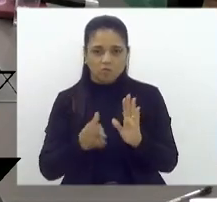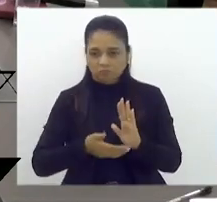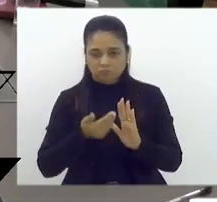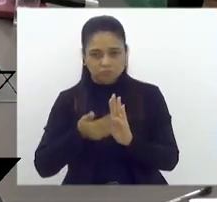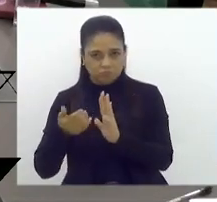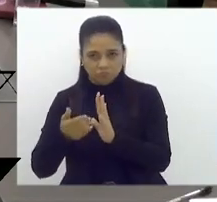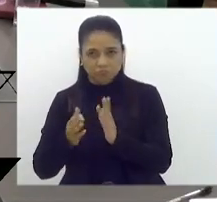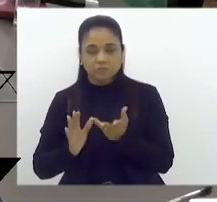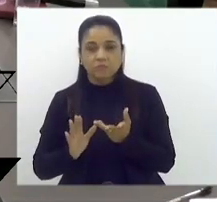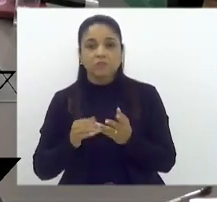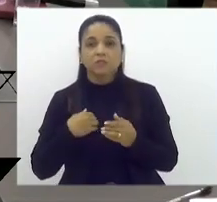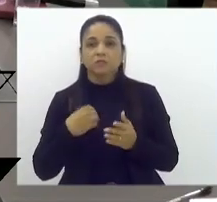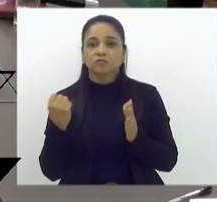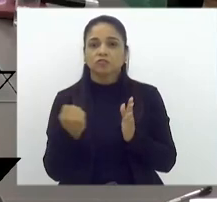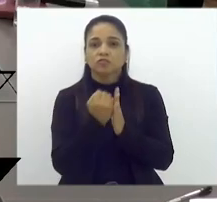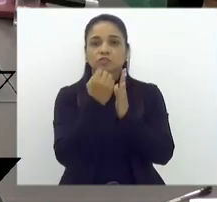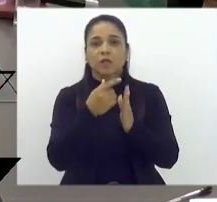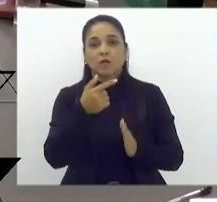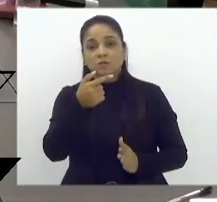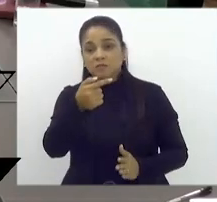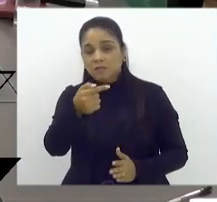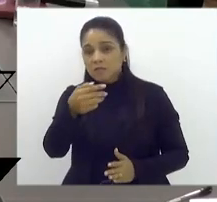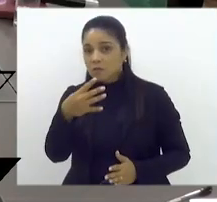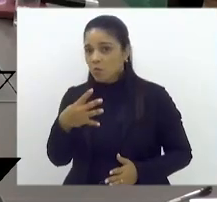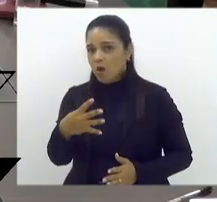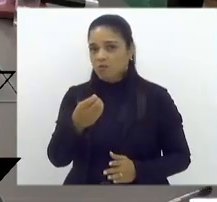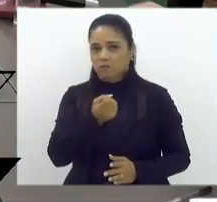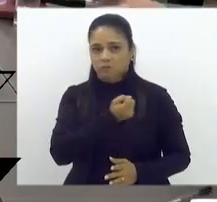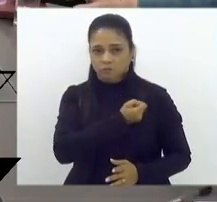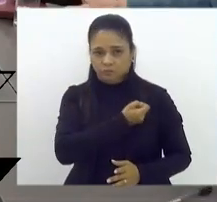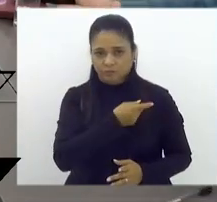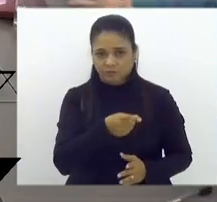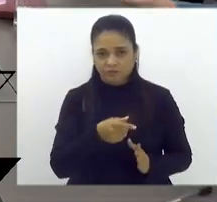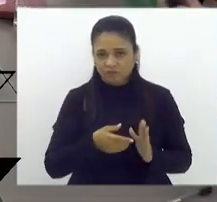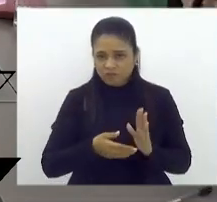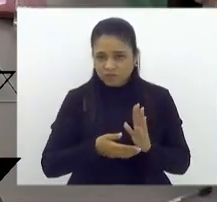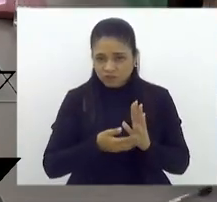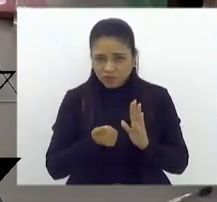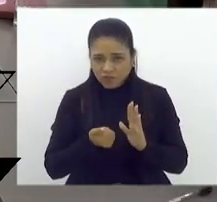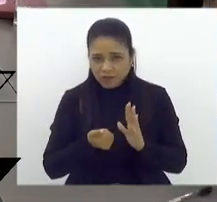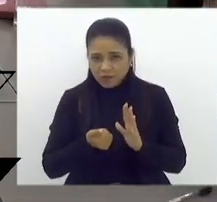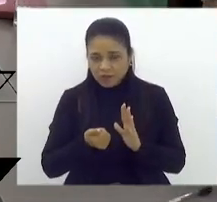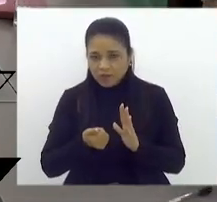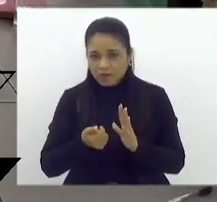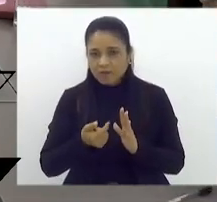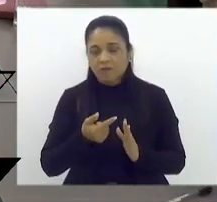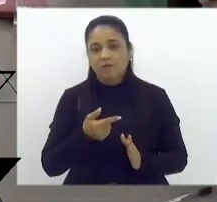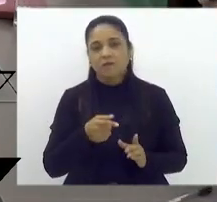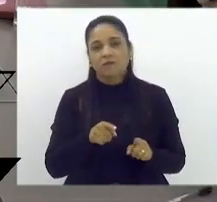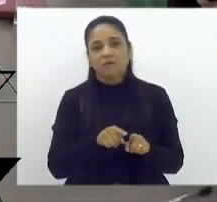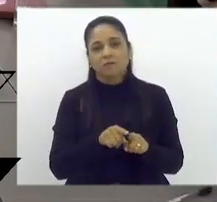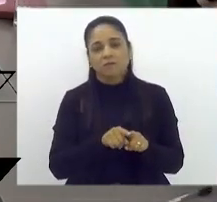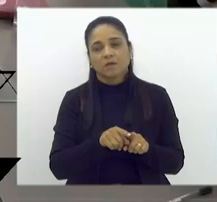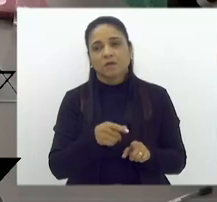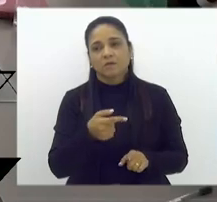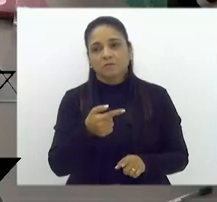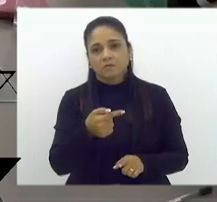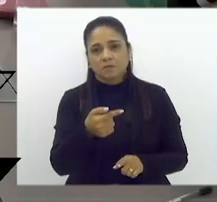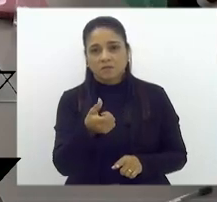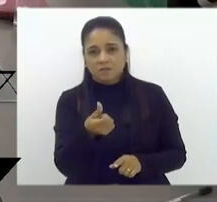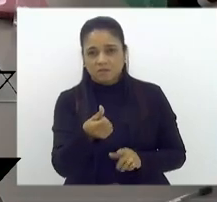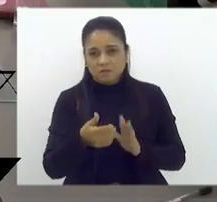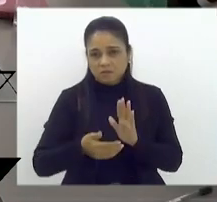Gostaria de destacar, senhor presidente, o projeto 74. Retirado de pauta, deputado? O 76 saiu de pauta pelas razões